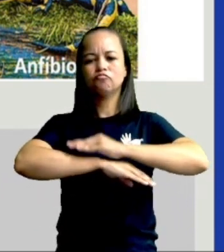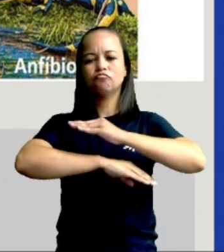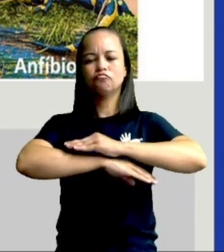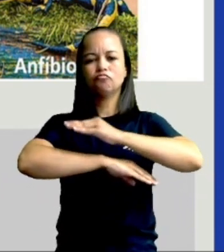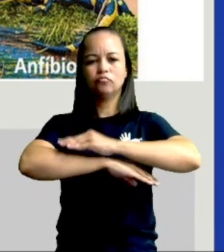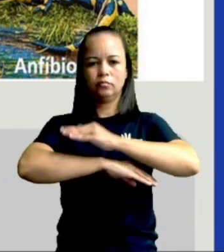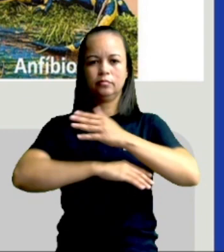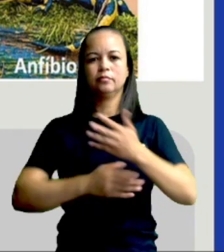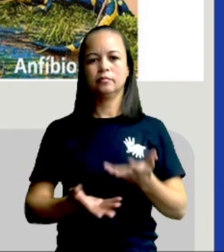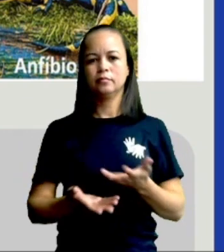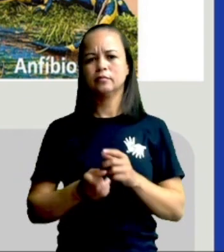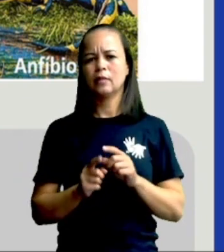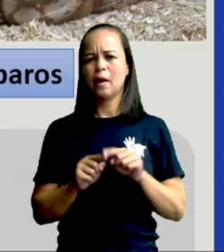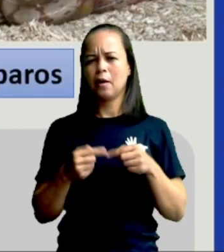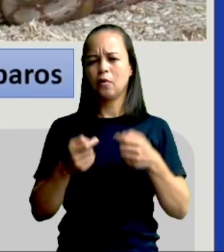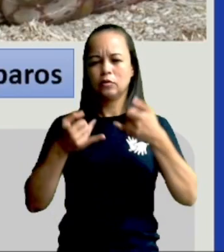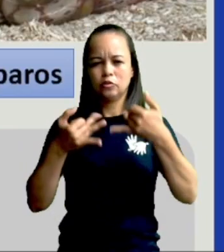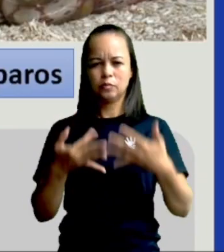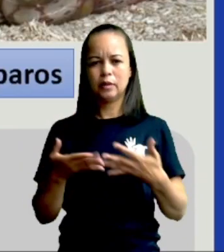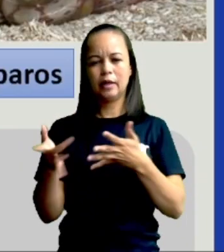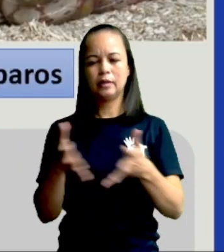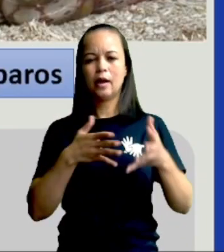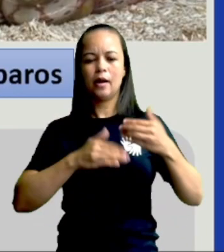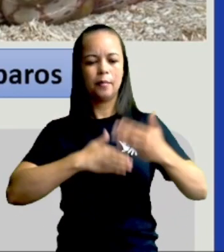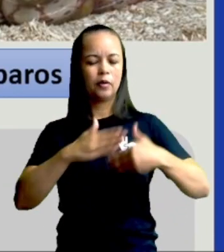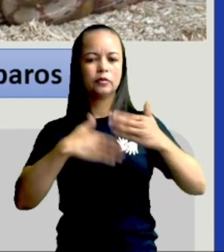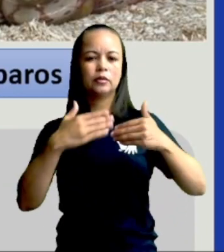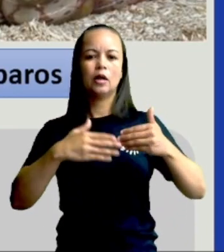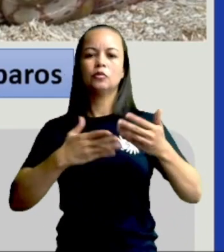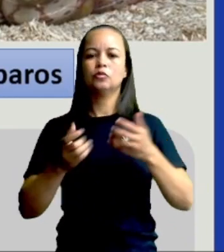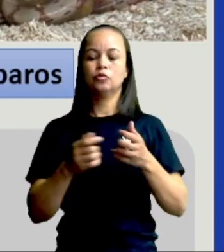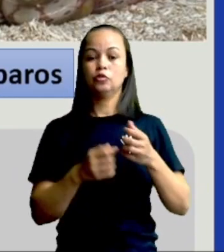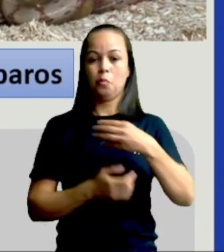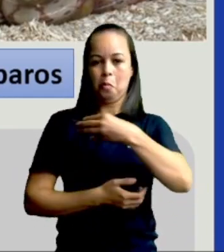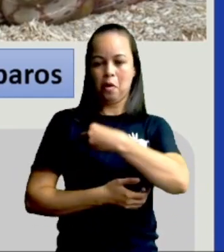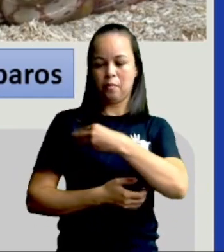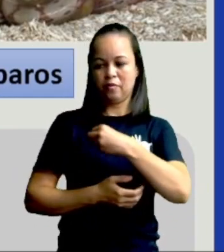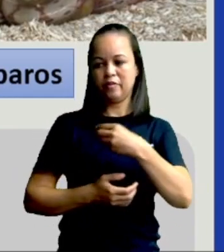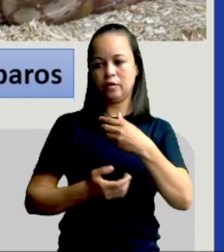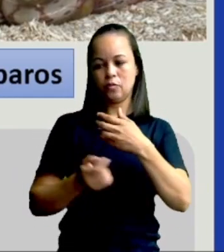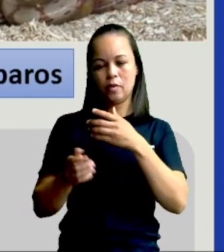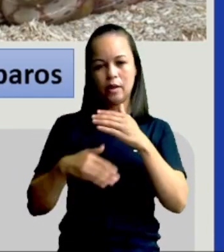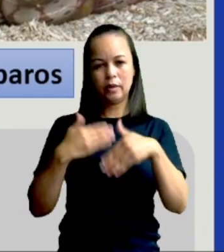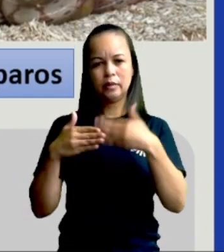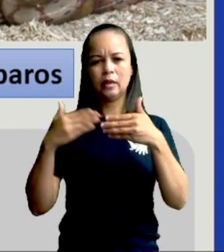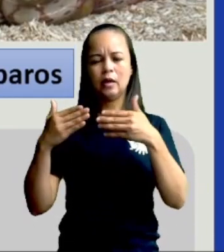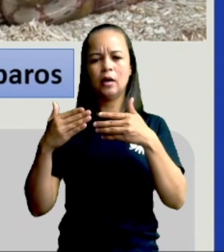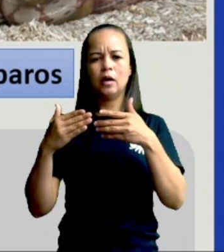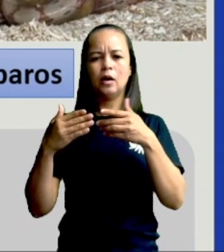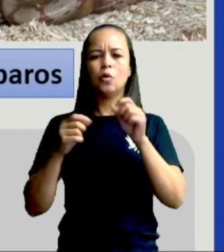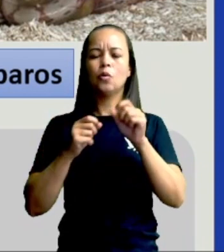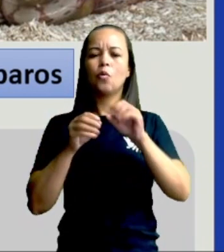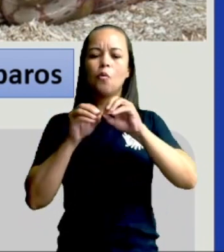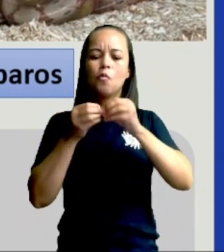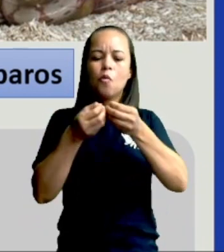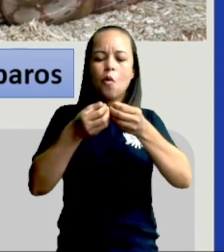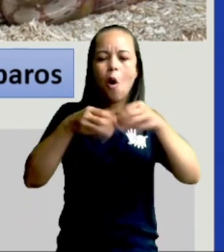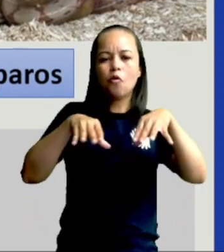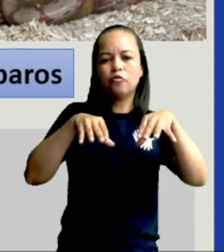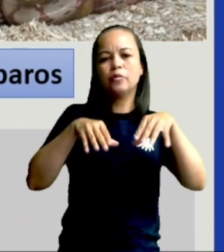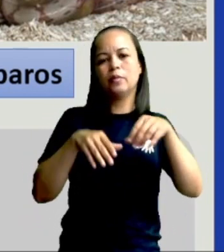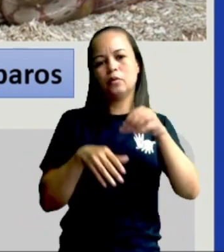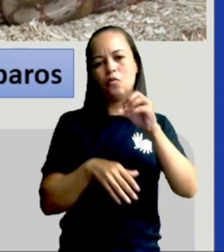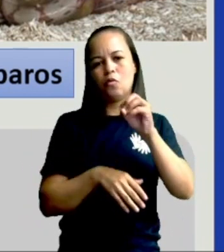Além disso, como eu falei na reprodução dos mamíferos, eles são divididos no seu desenvolvimento embrionário como